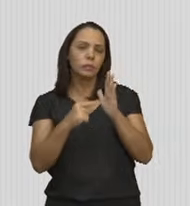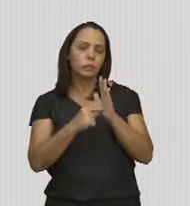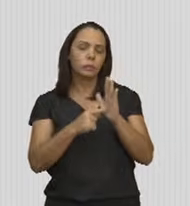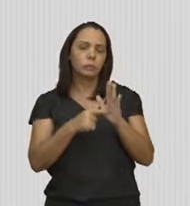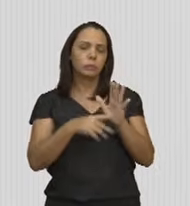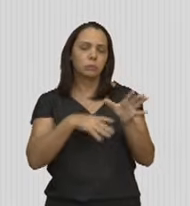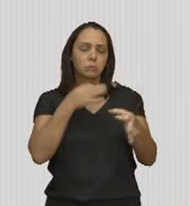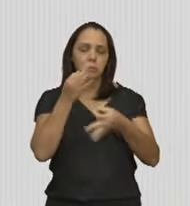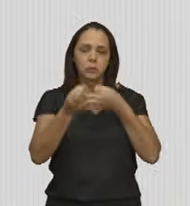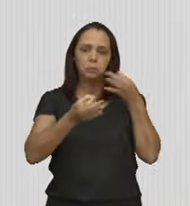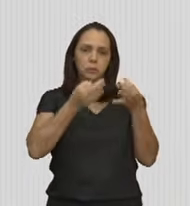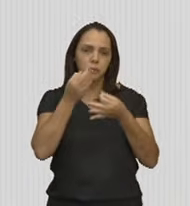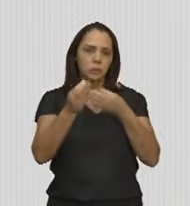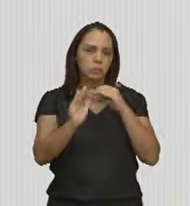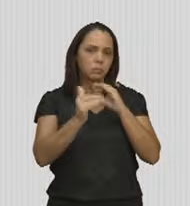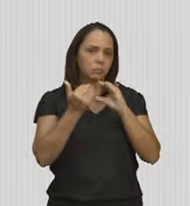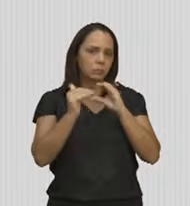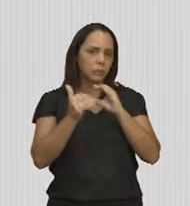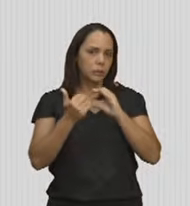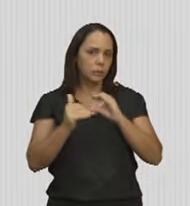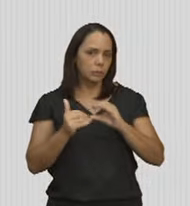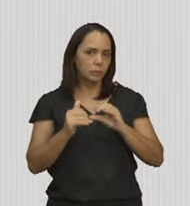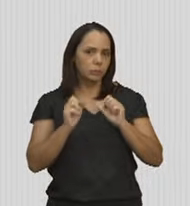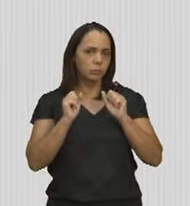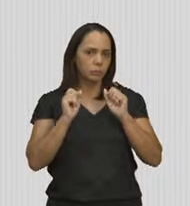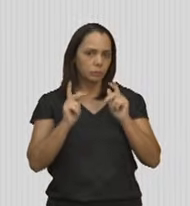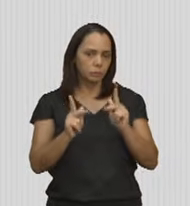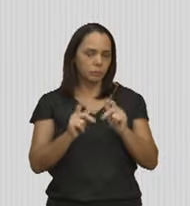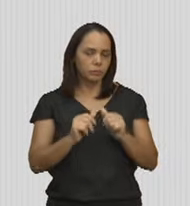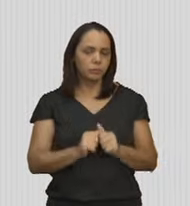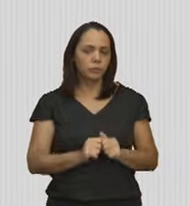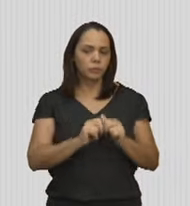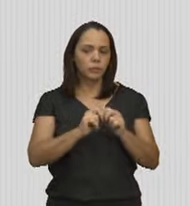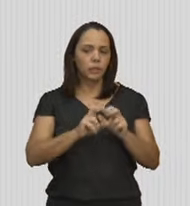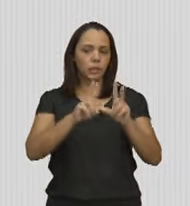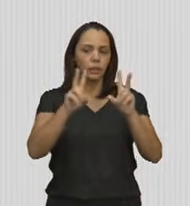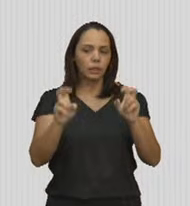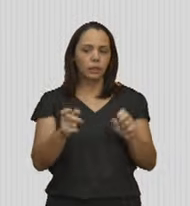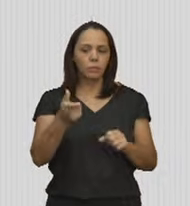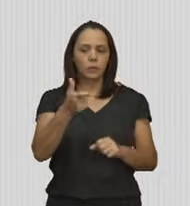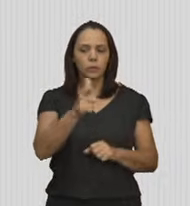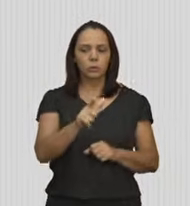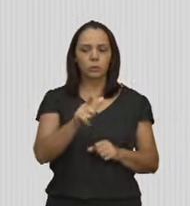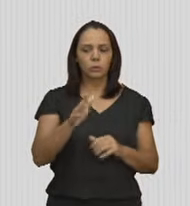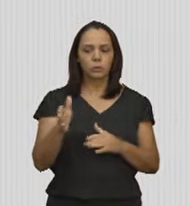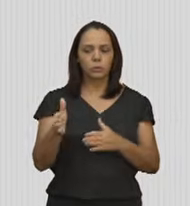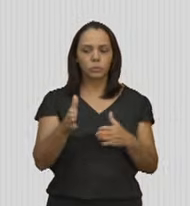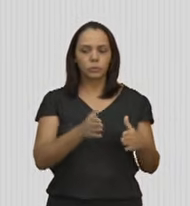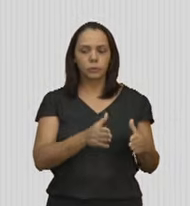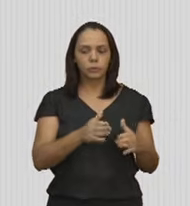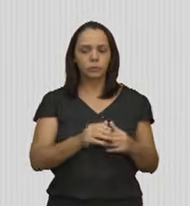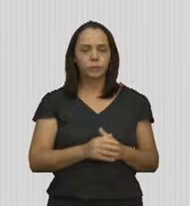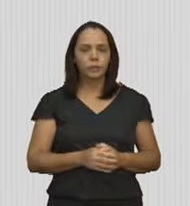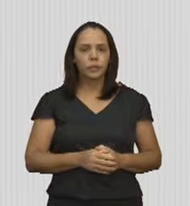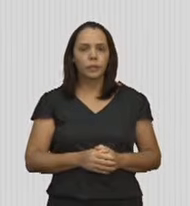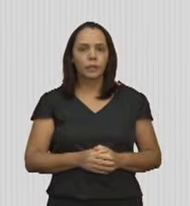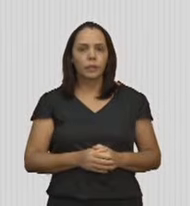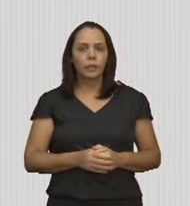sugestões. E aí eu queria falar sobre outros temas que a gente selecionou aqui como